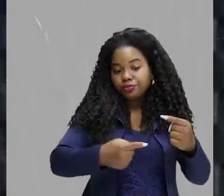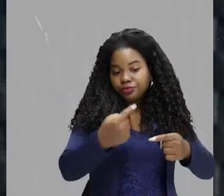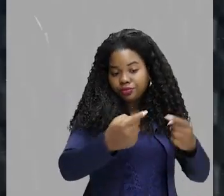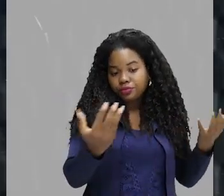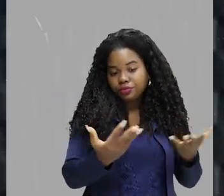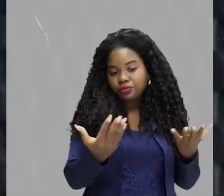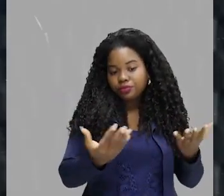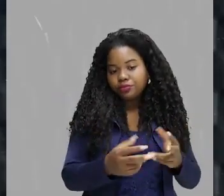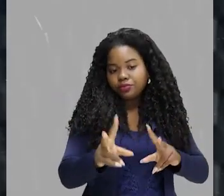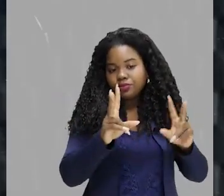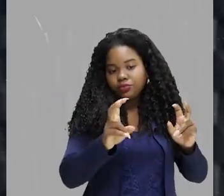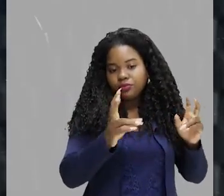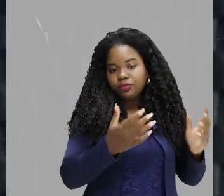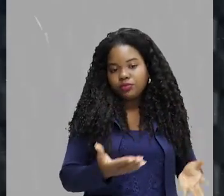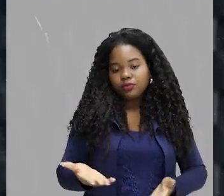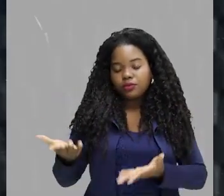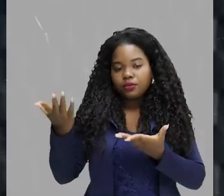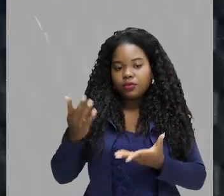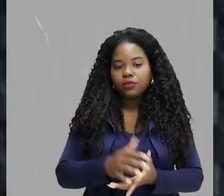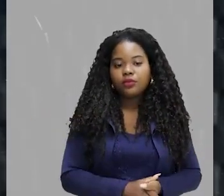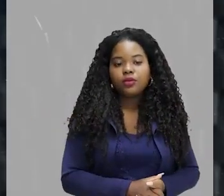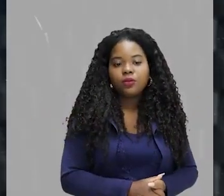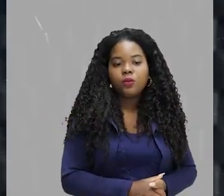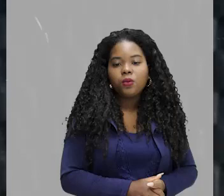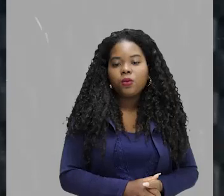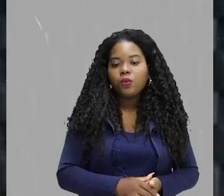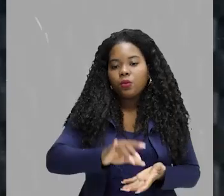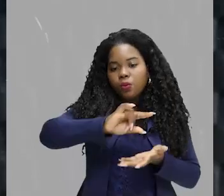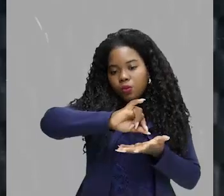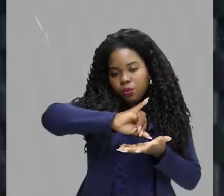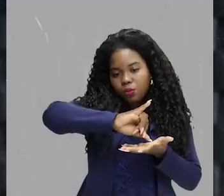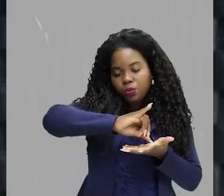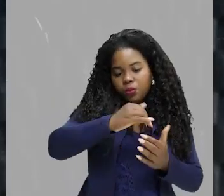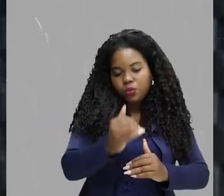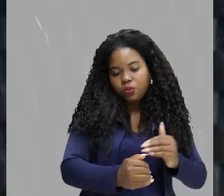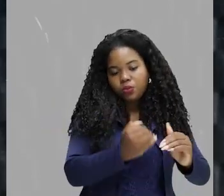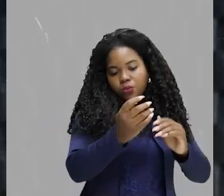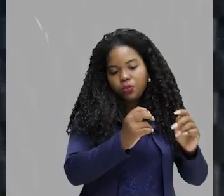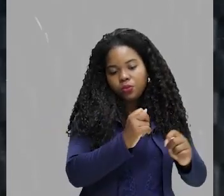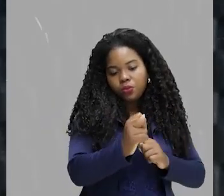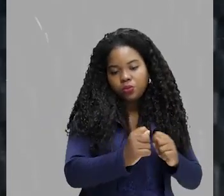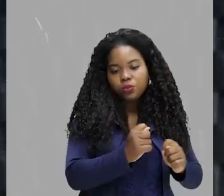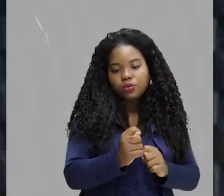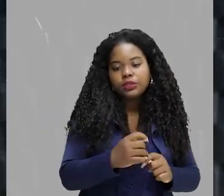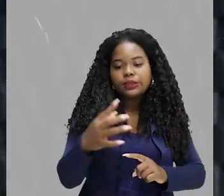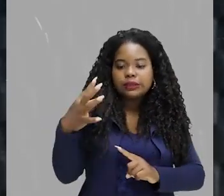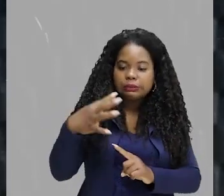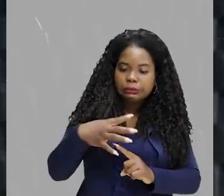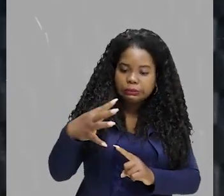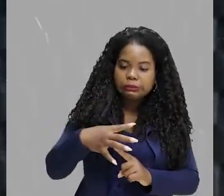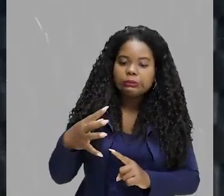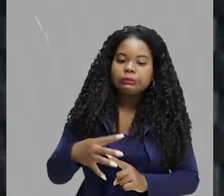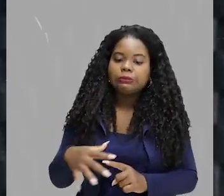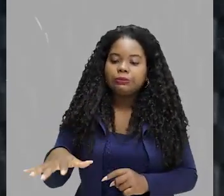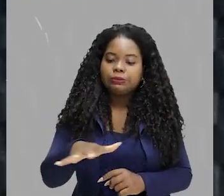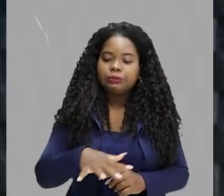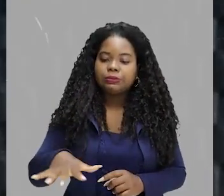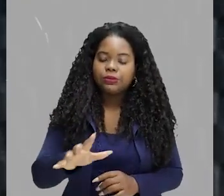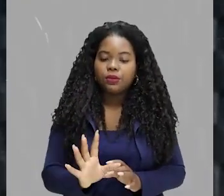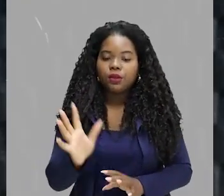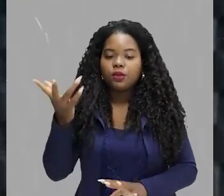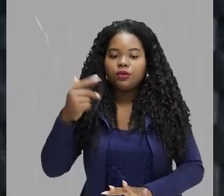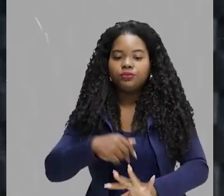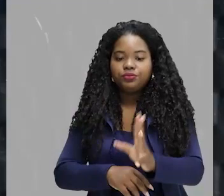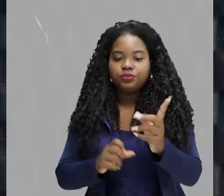tema. Como o capital, o desenvolvimento econômico, ele acaba interferindo, influenciando nessa questão dos